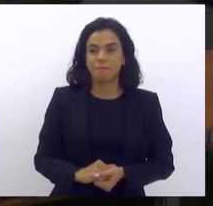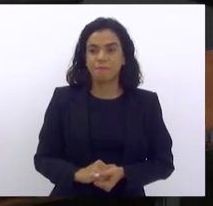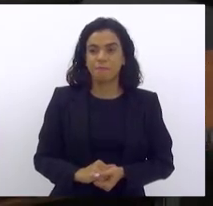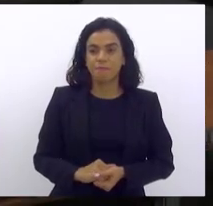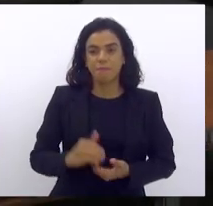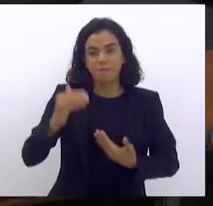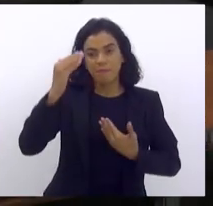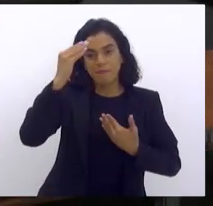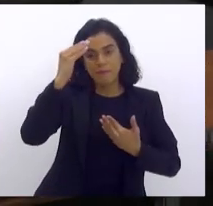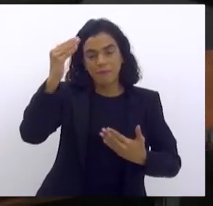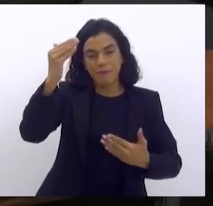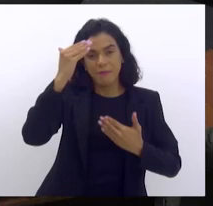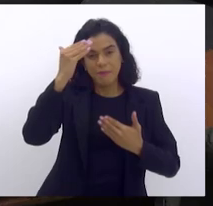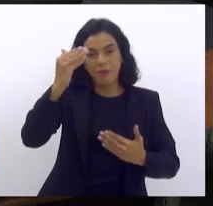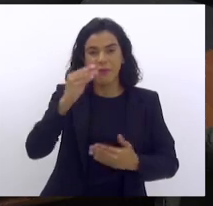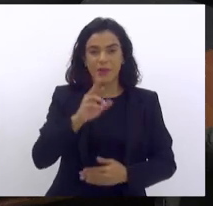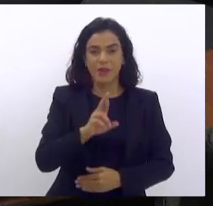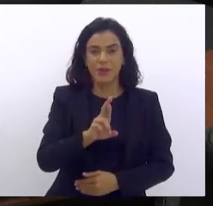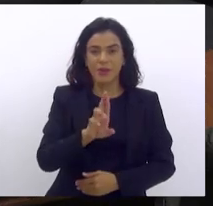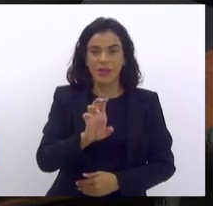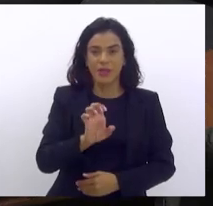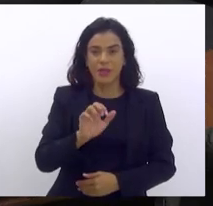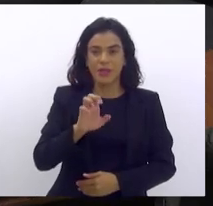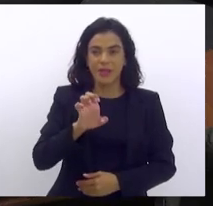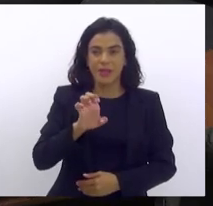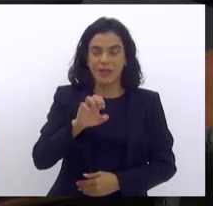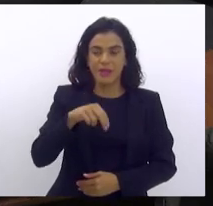Obrigado aí também, Renato Cozzolino, por conceder.